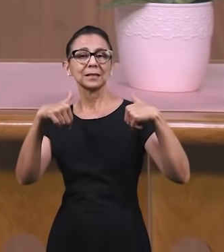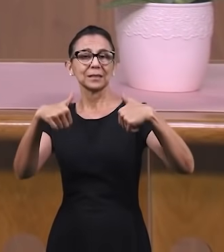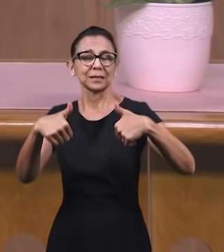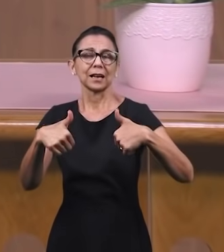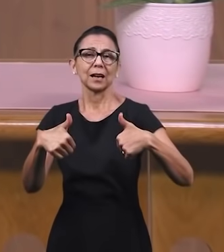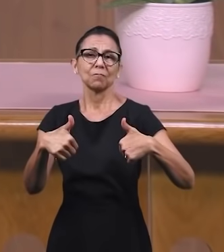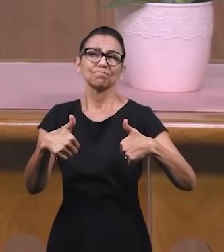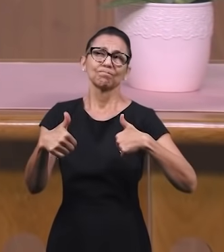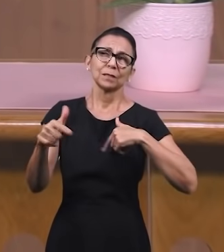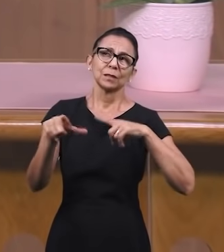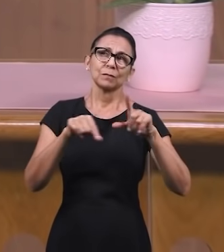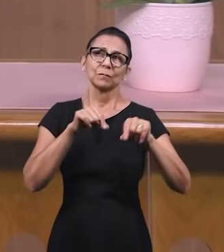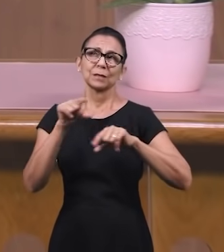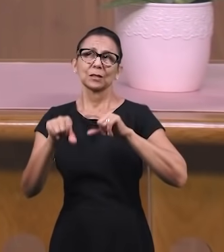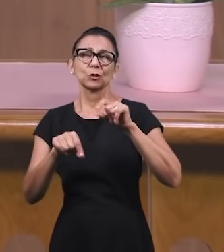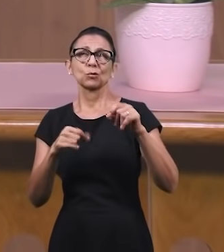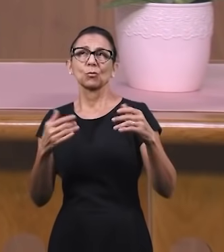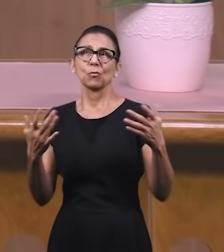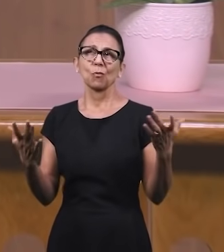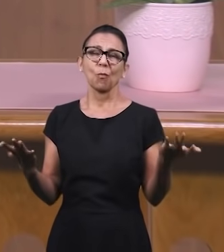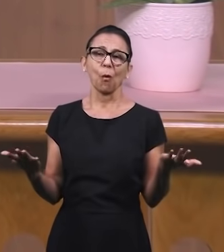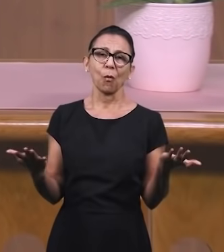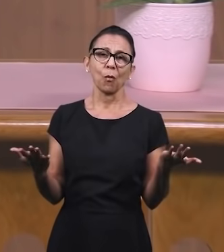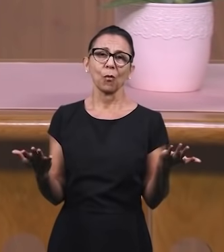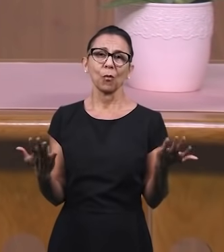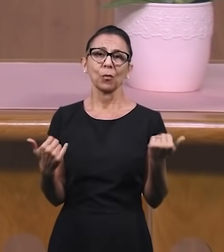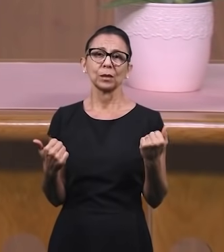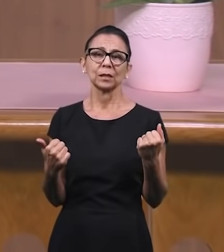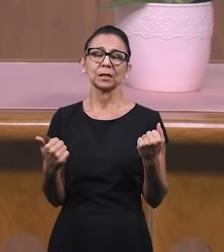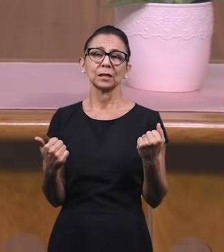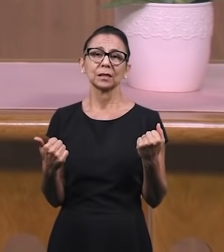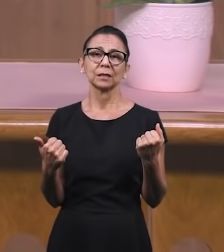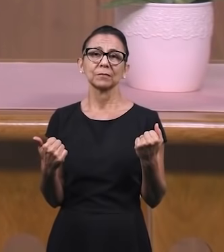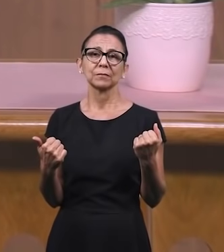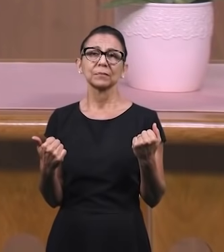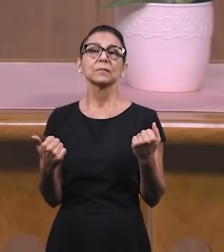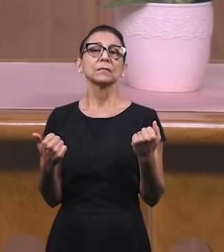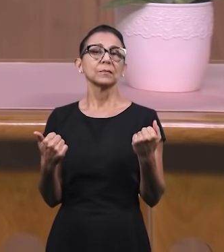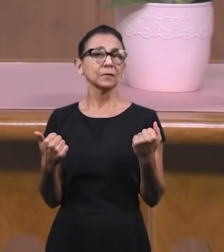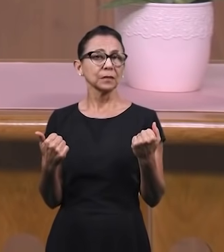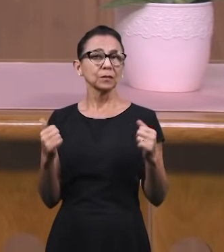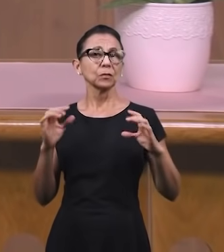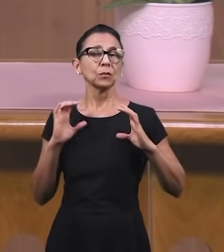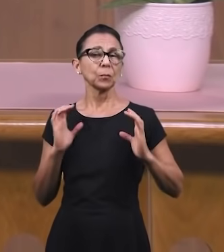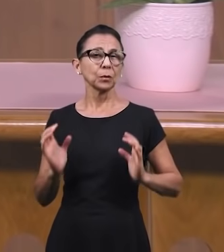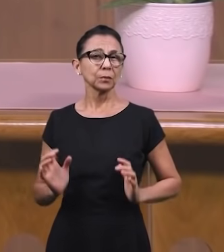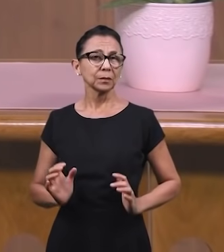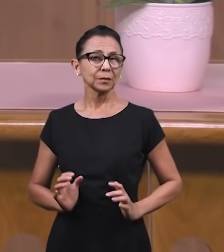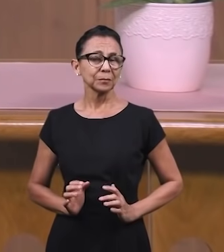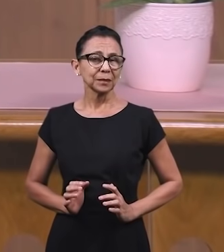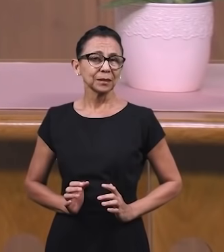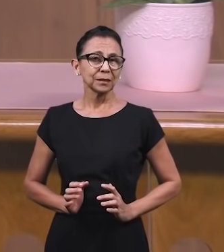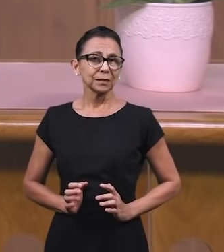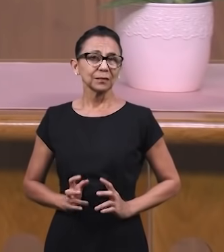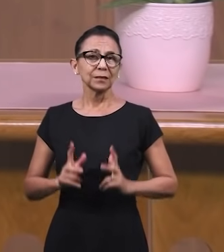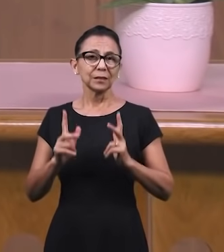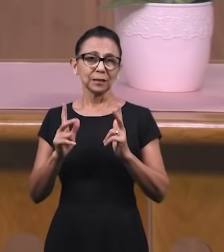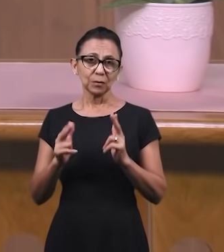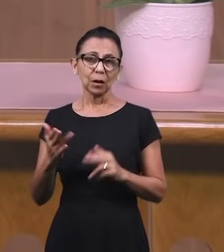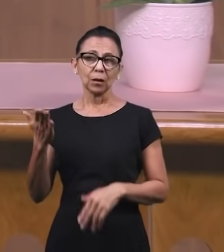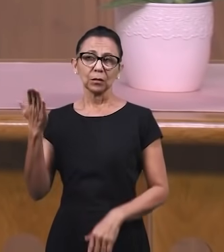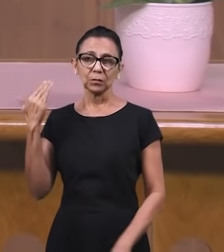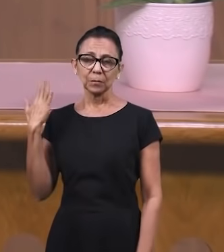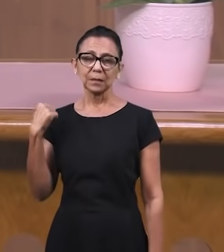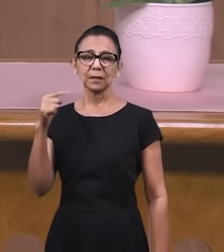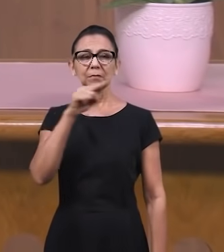uma tomada de decisão, pressupõe um posicionamento, como foi aquilo que Zaqueu fez. O